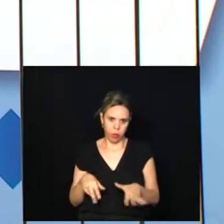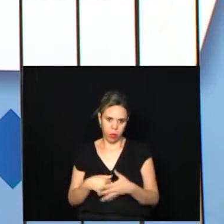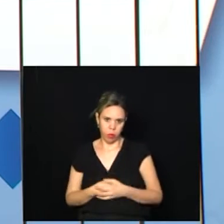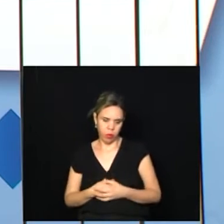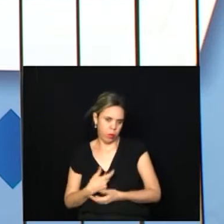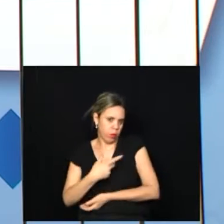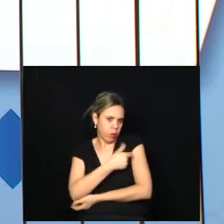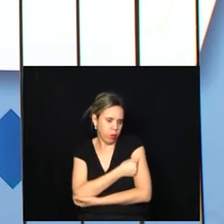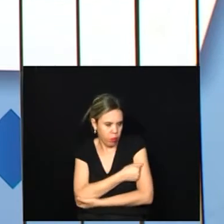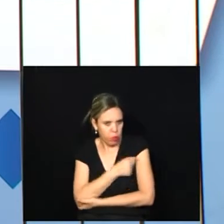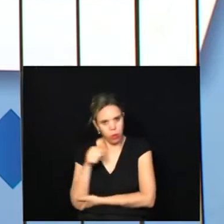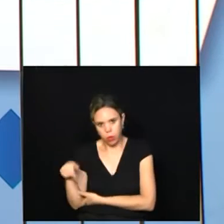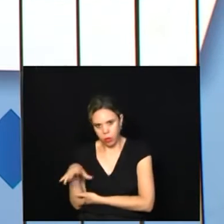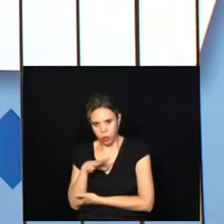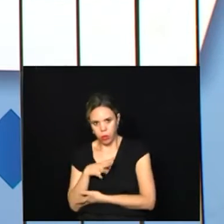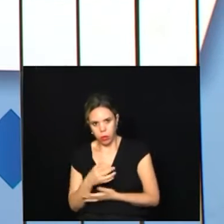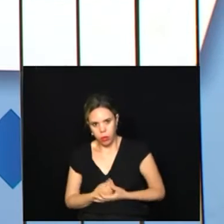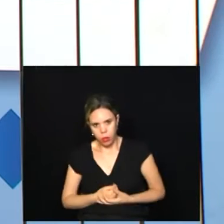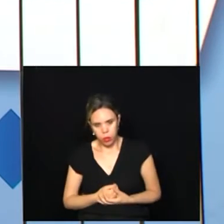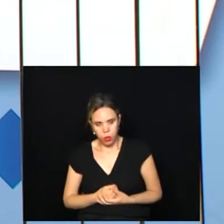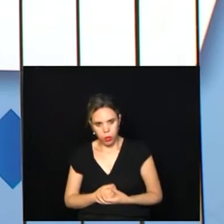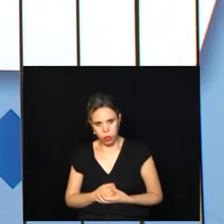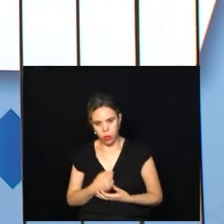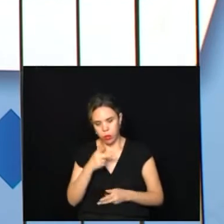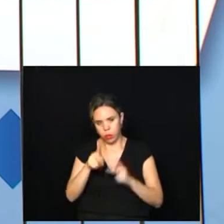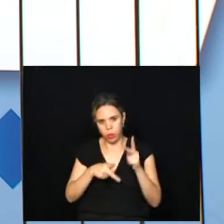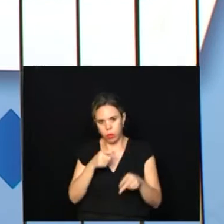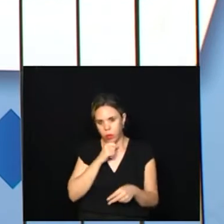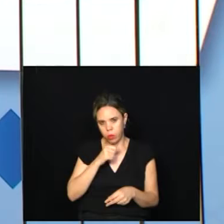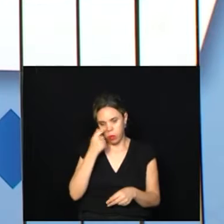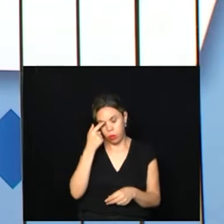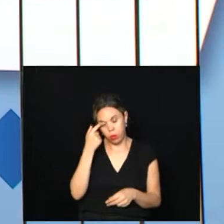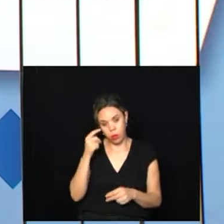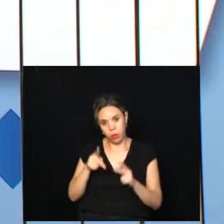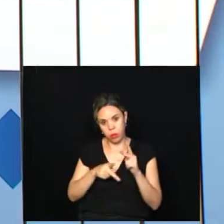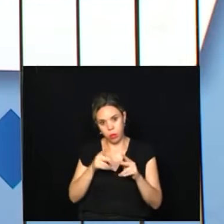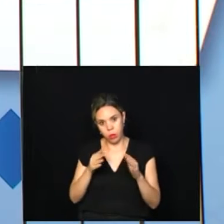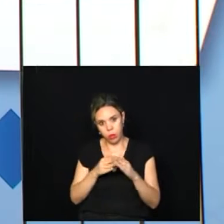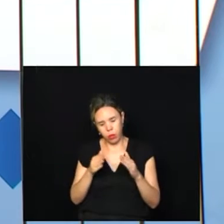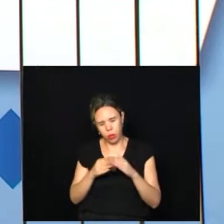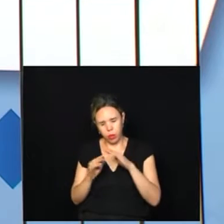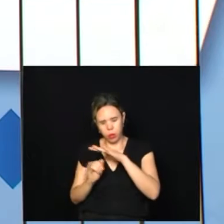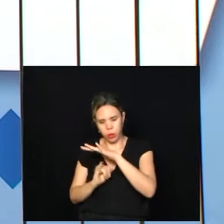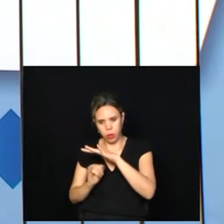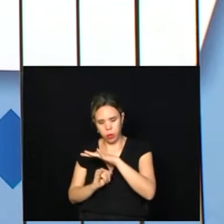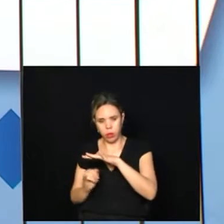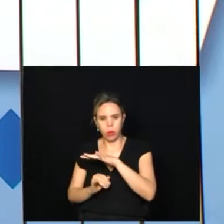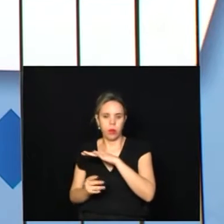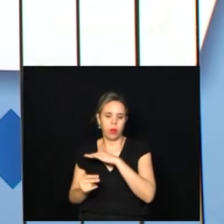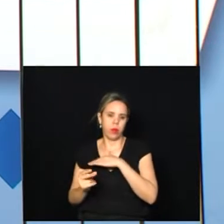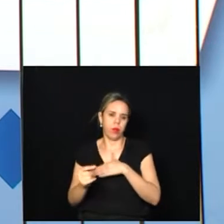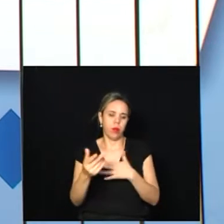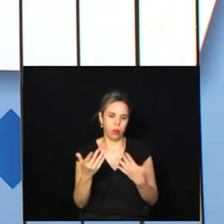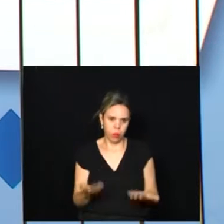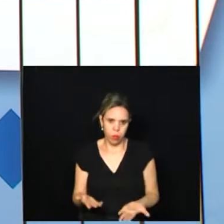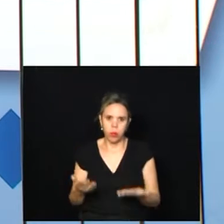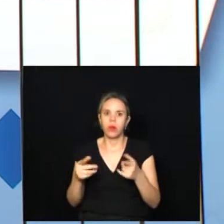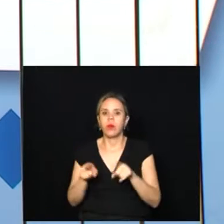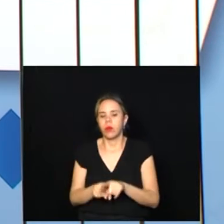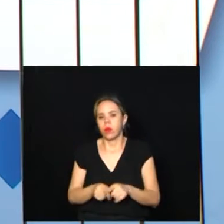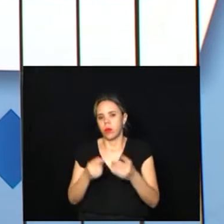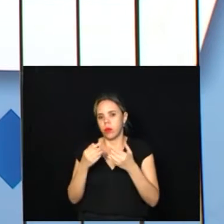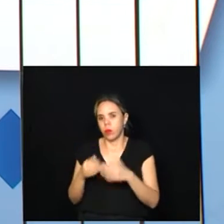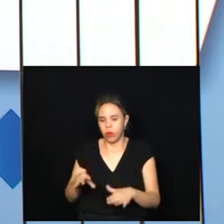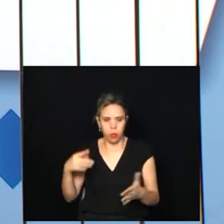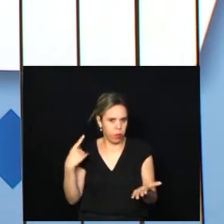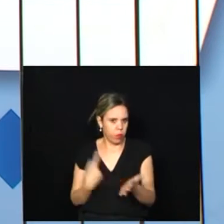a vacinação aqui na cidade dos idosos que são moradores de instituições de longa permanência e também foi aberto